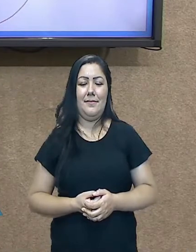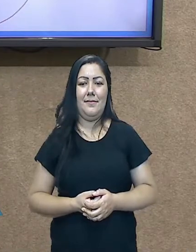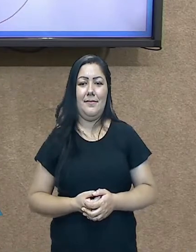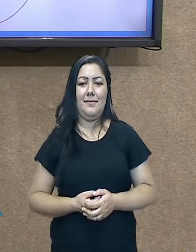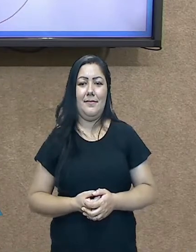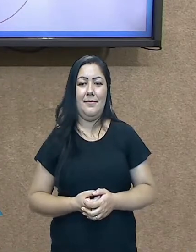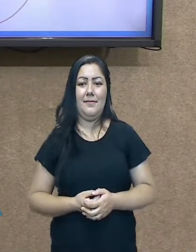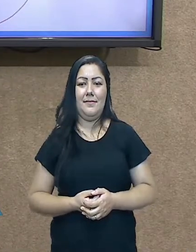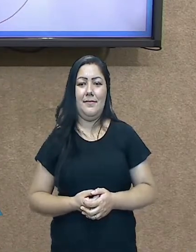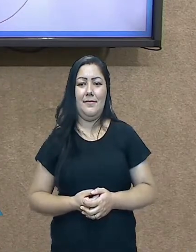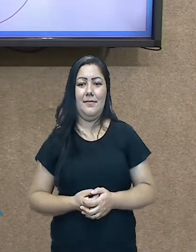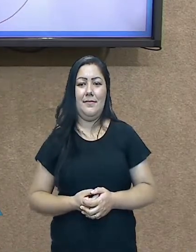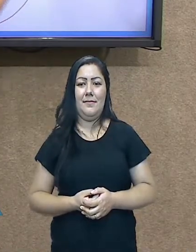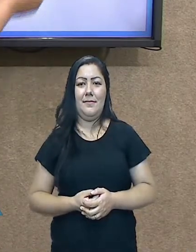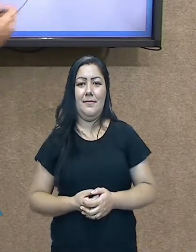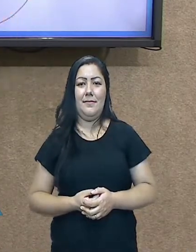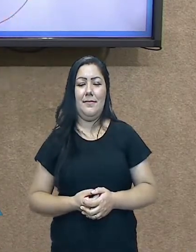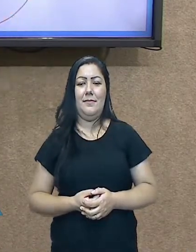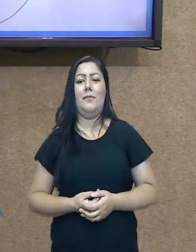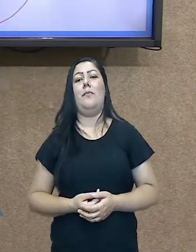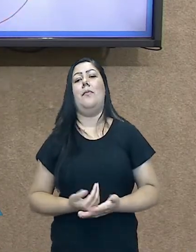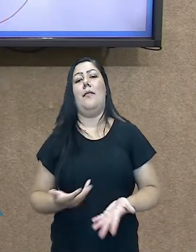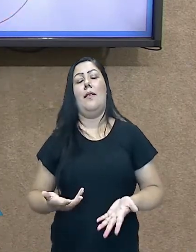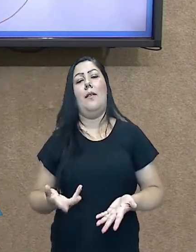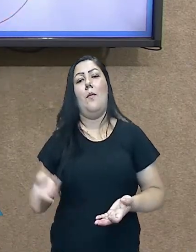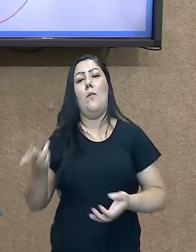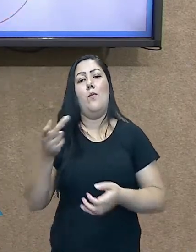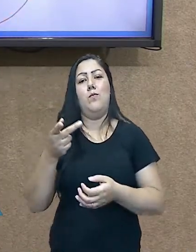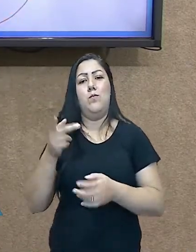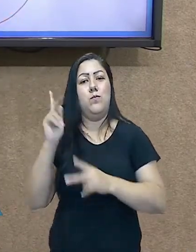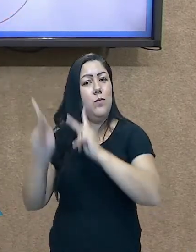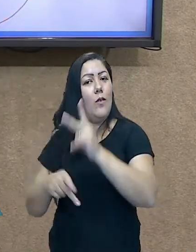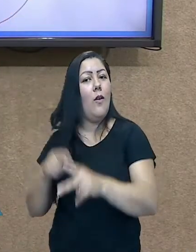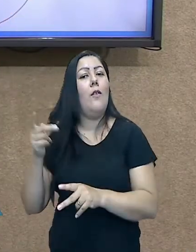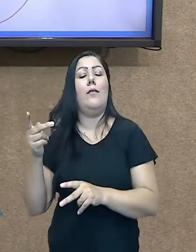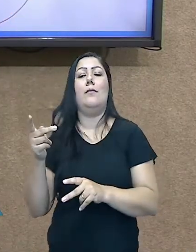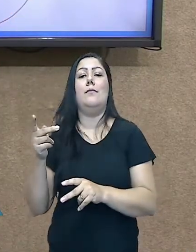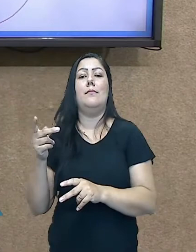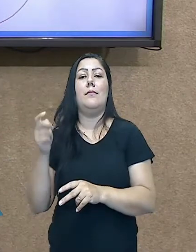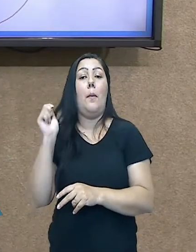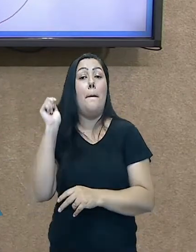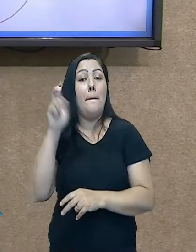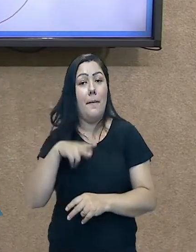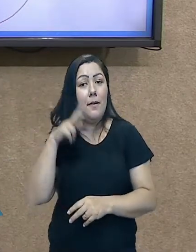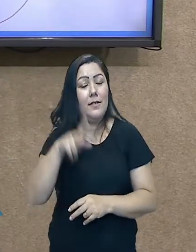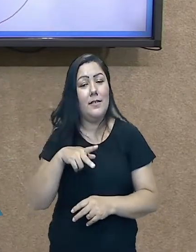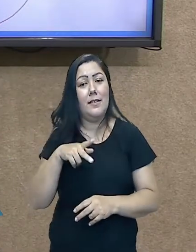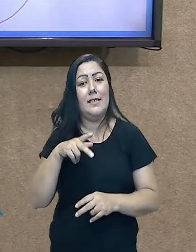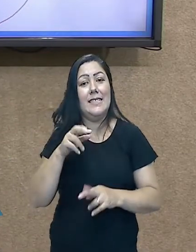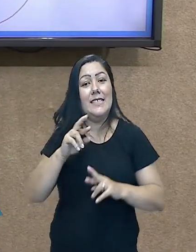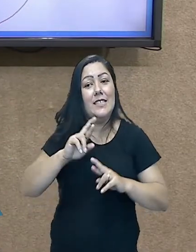os portugueses descobriram ou ocuparam esse território?